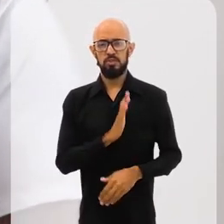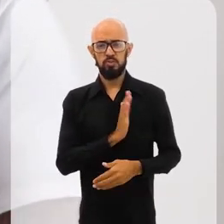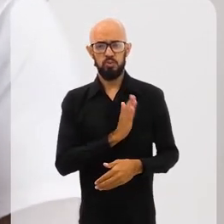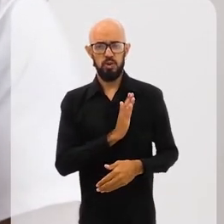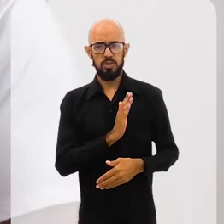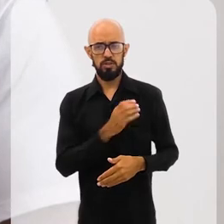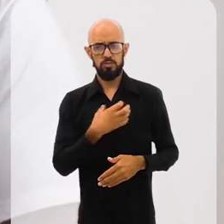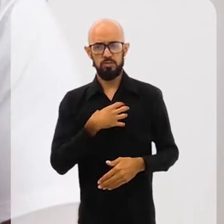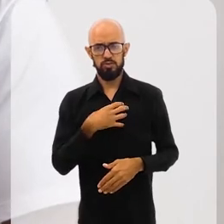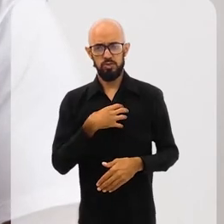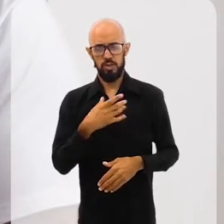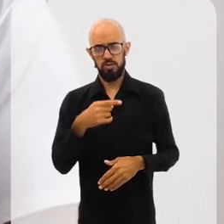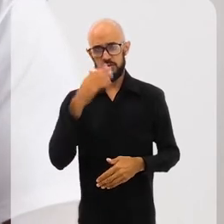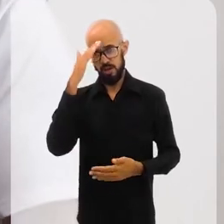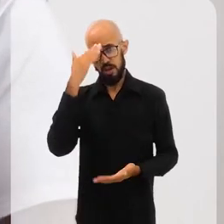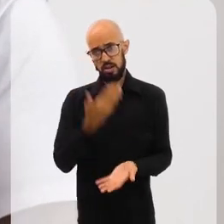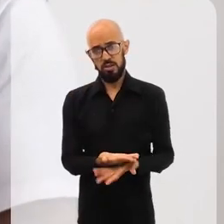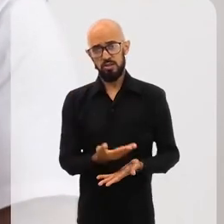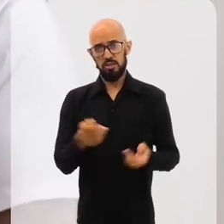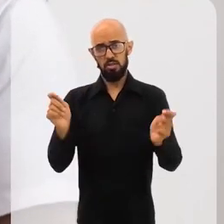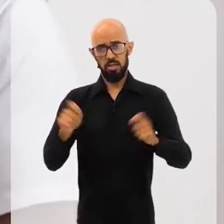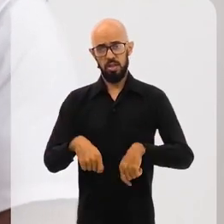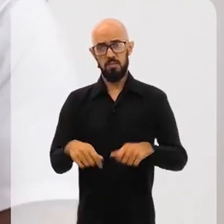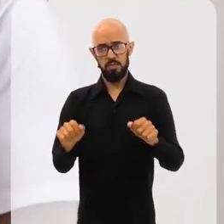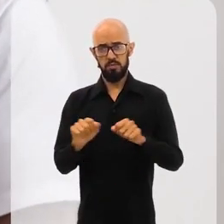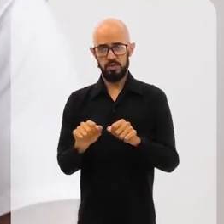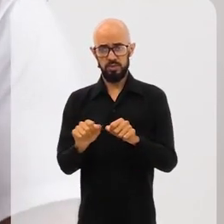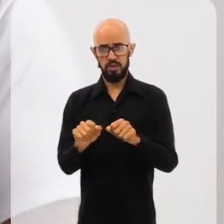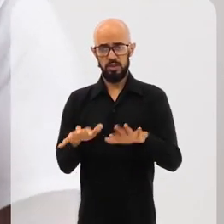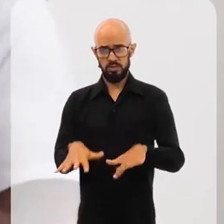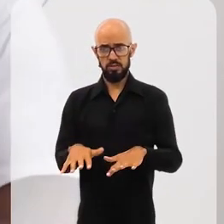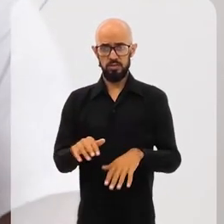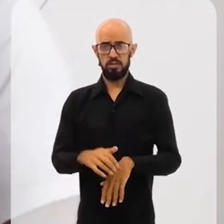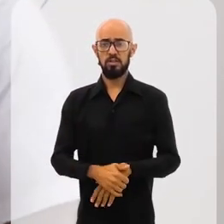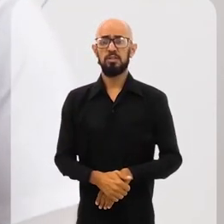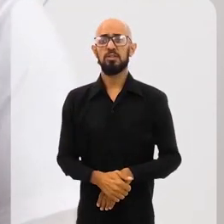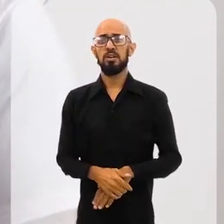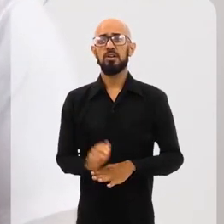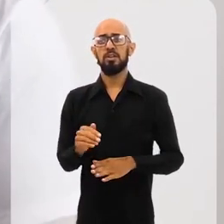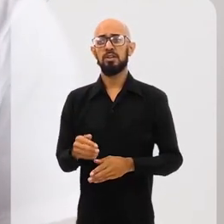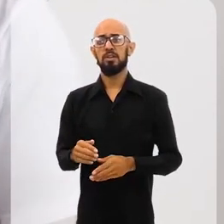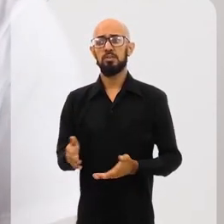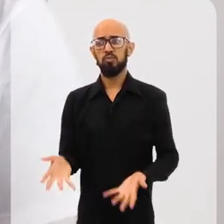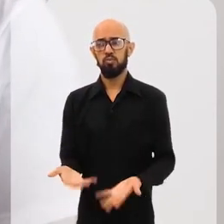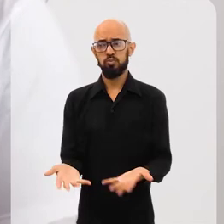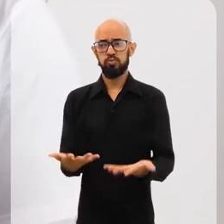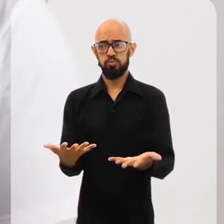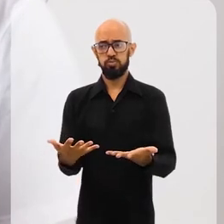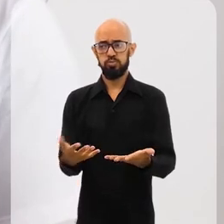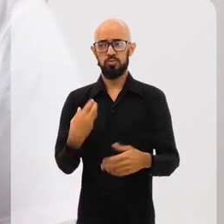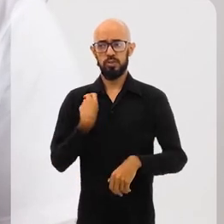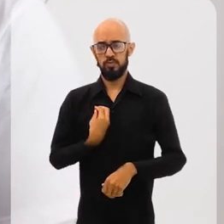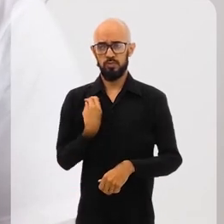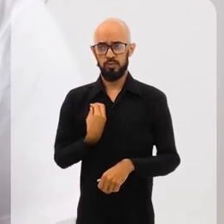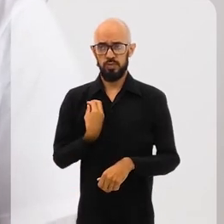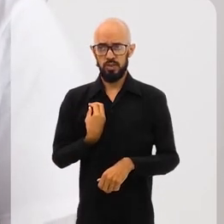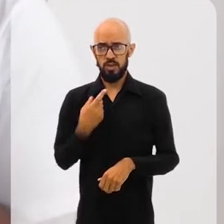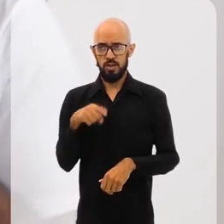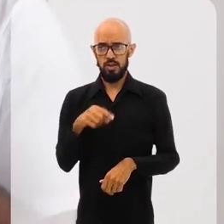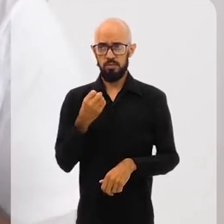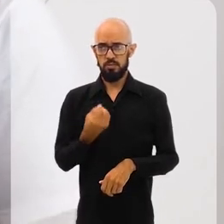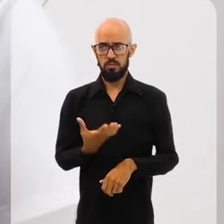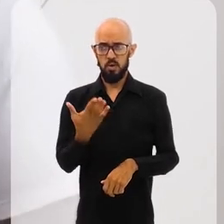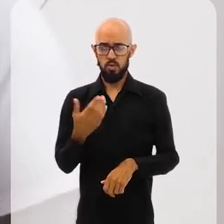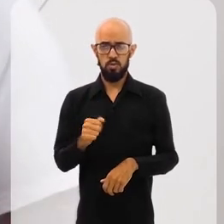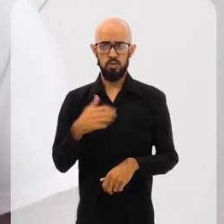que tocar seu coração de alguma forma, que você realmente acreditar que aquilo vai te melhorar de alguma forma, te ajudar, né, te proporcionar um êxito na vida. Então,